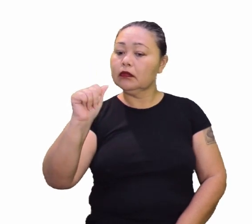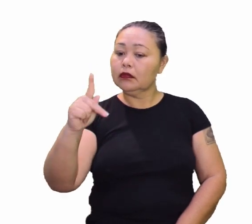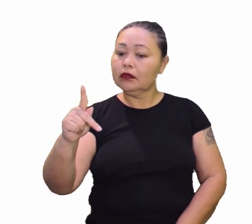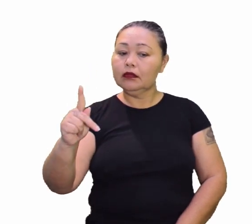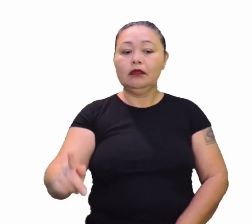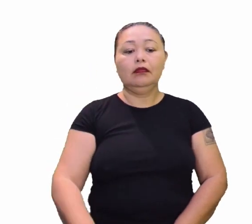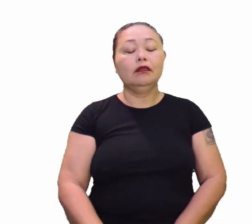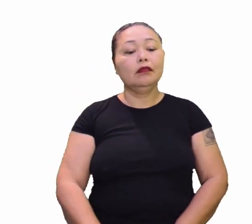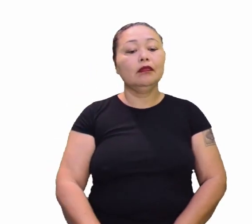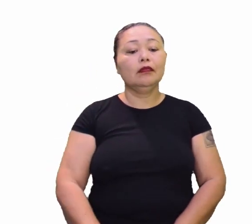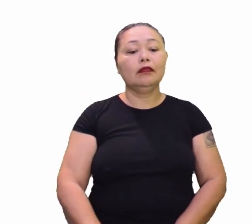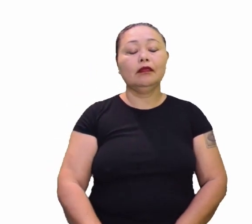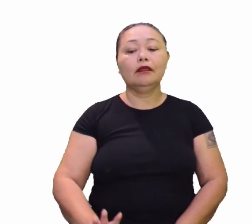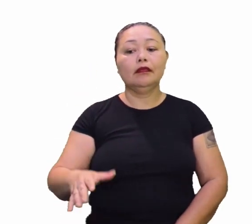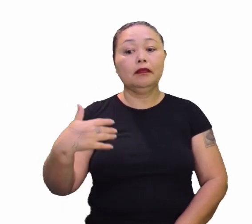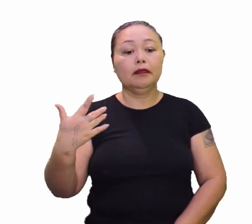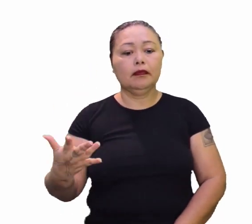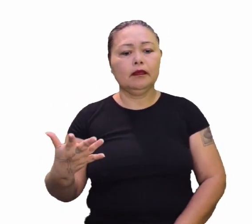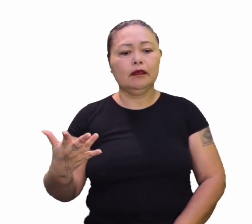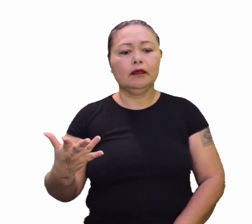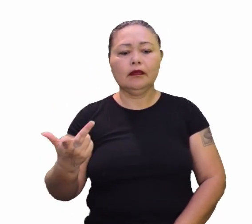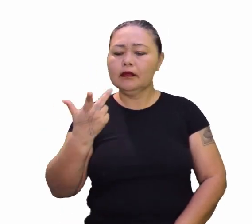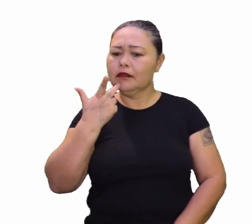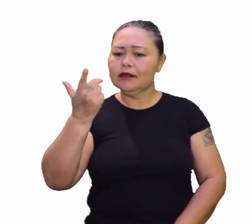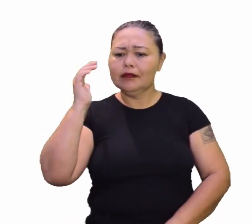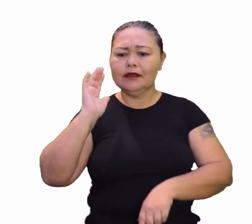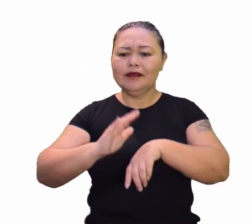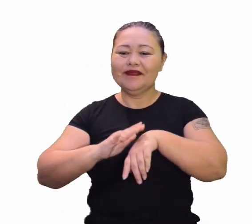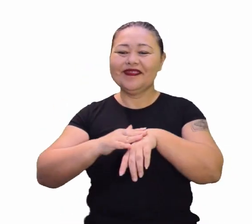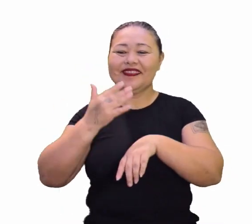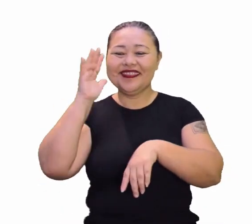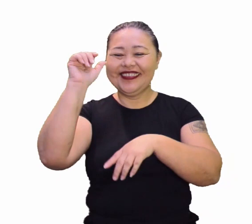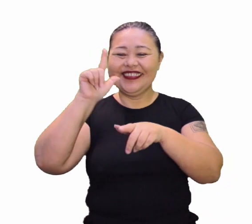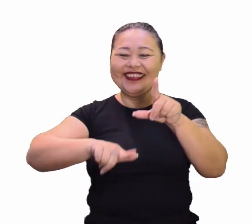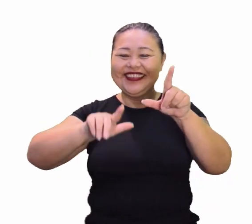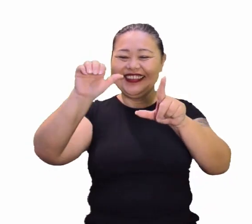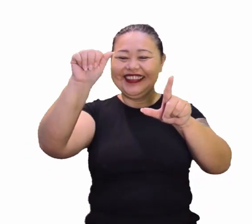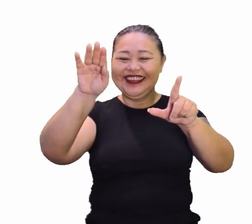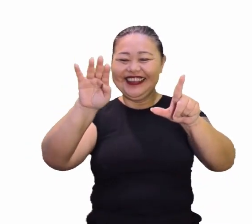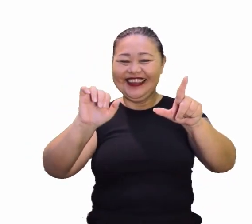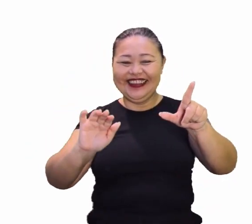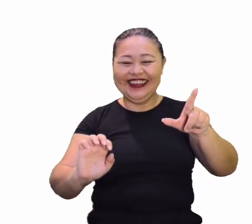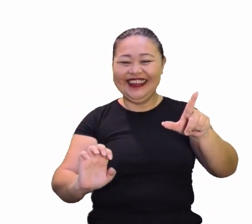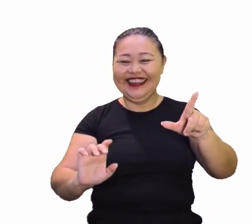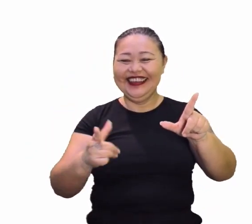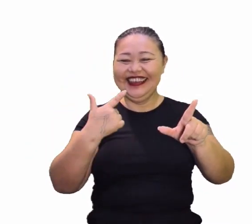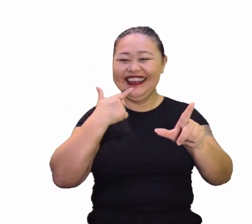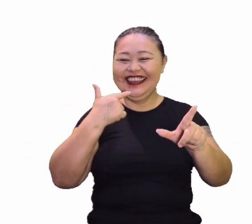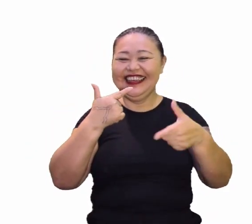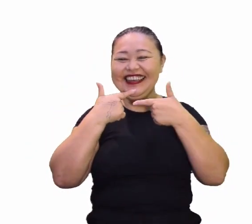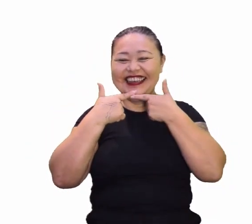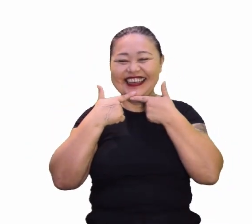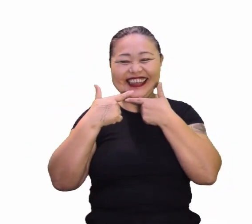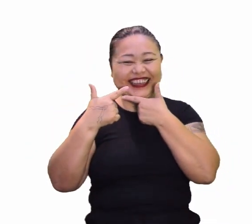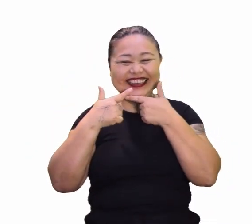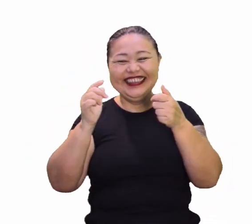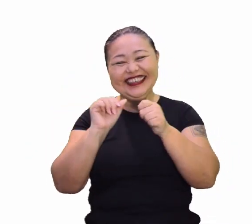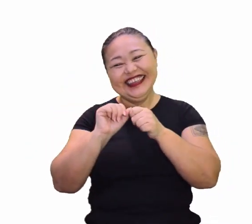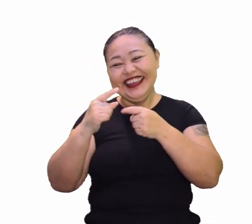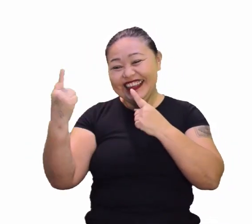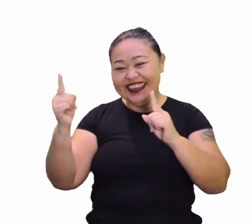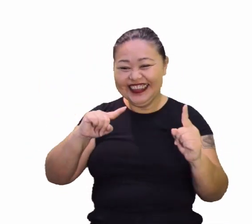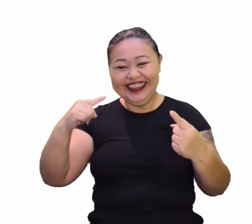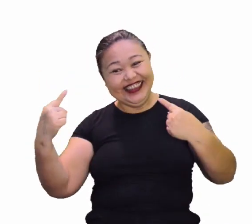Macurapi. E aí, professor Jorge? Eu estou só observando tu falando das letras aí para me falar de novo. Sim, e a Japa rindo de mim. Para ficar tipo